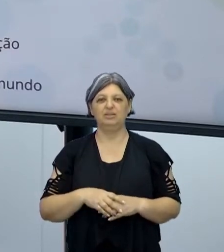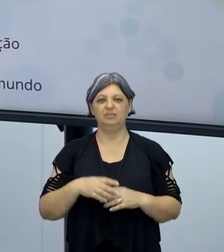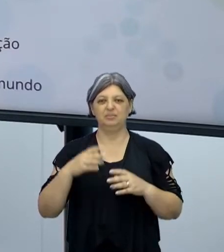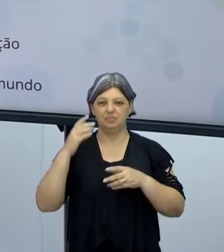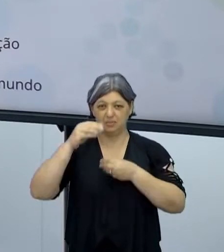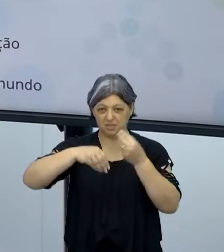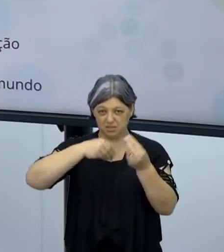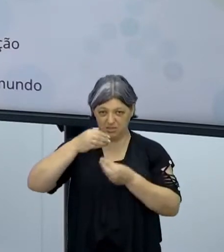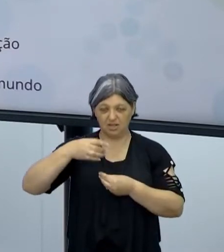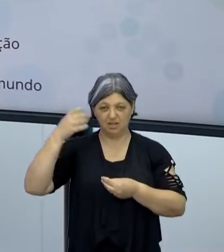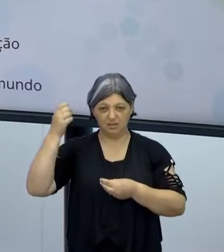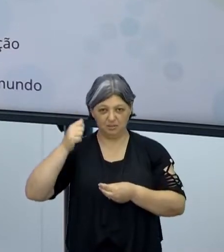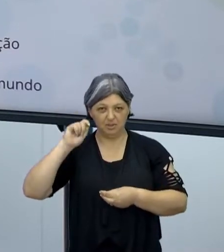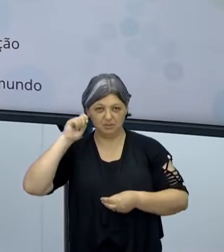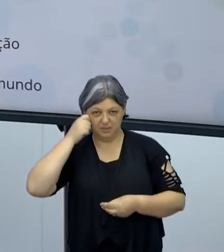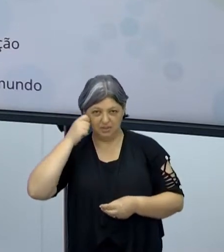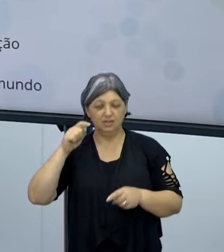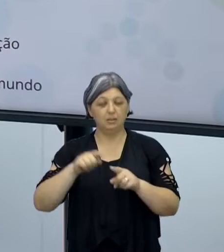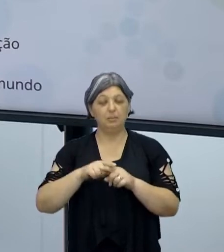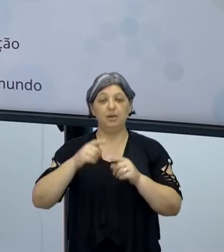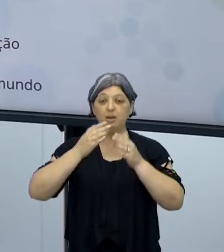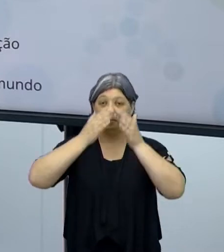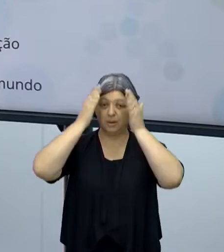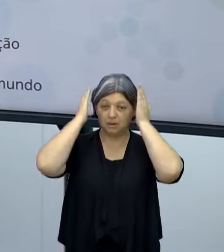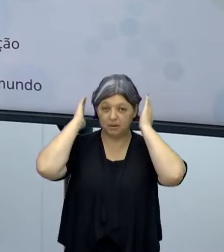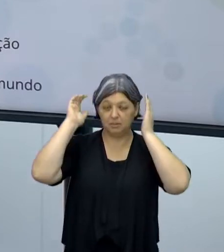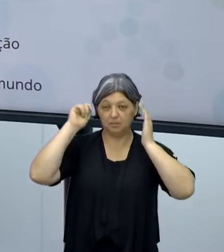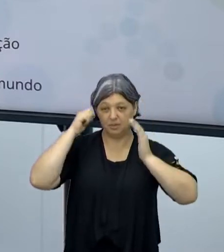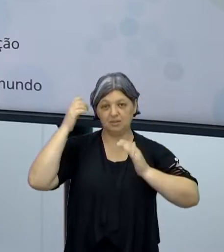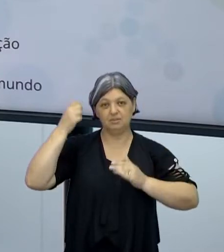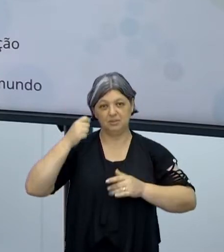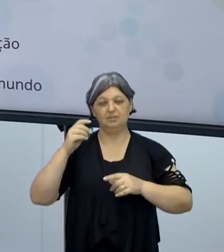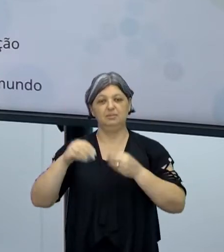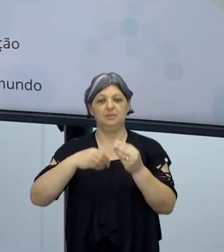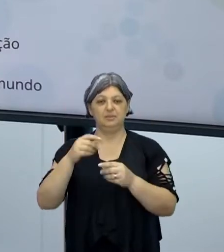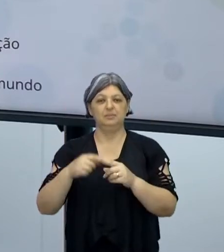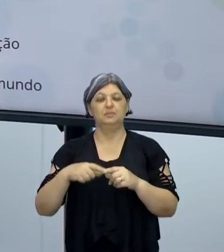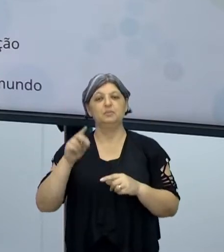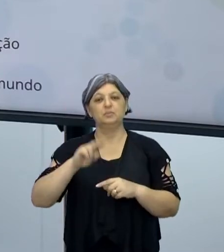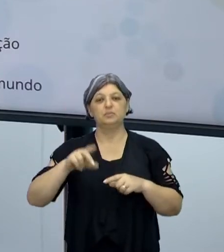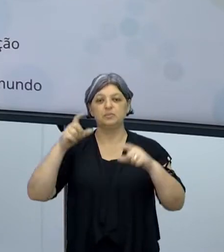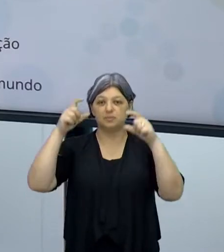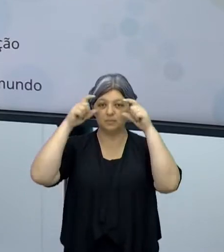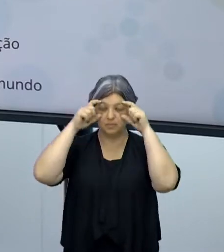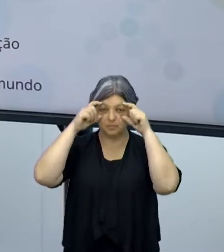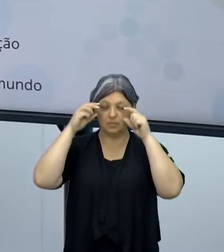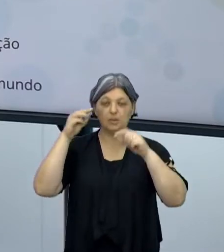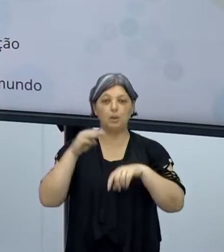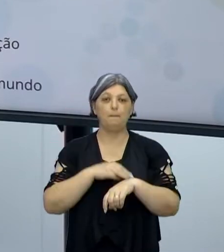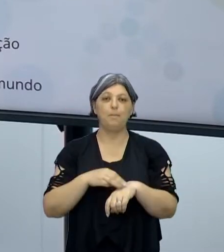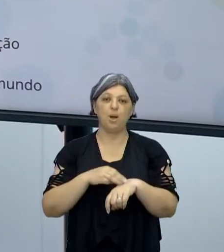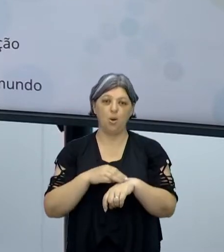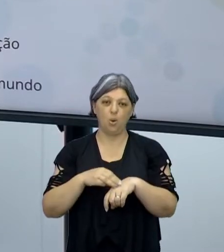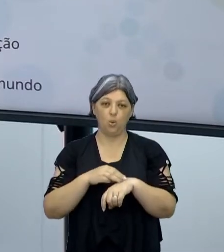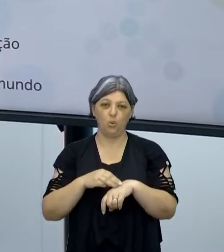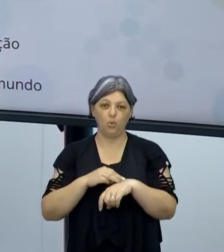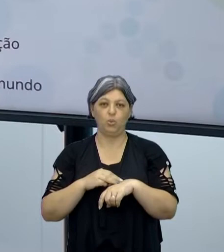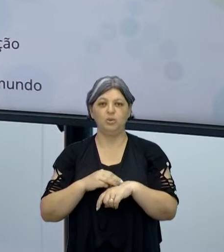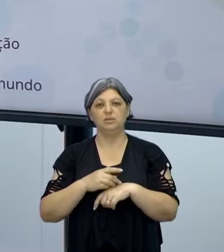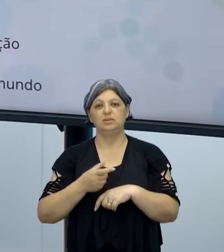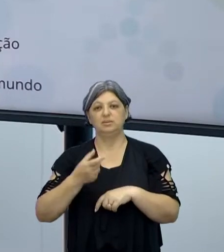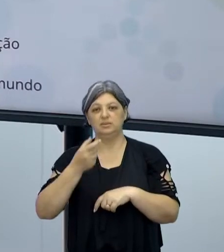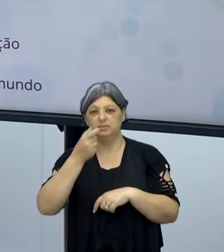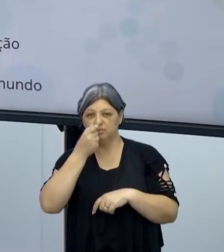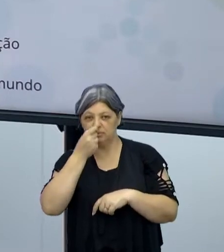tenho um cabelo preto, um pouco grisalho também. Tô usando óculos, a armação do meu óculos é marrom. Eu tenho 2 piercings no